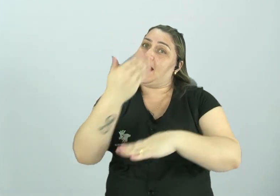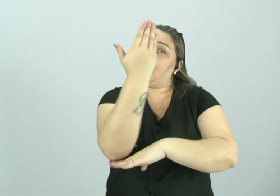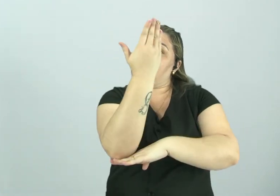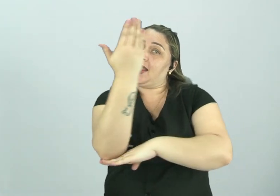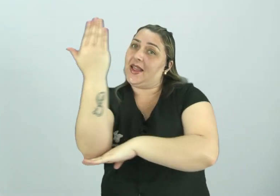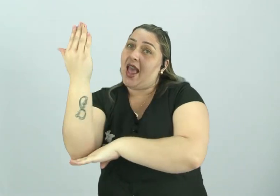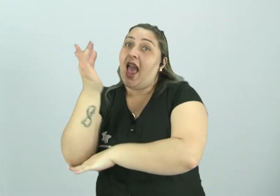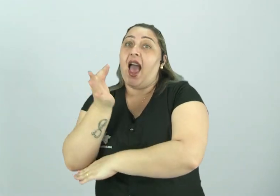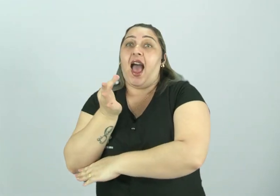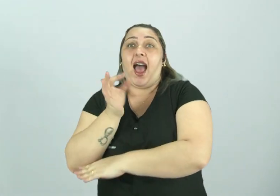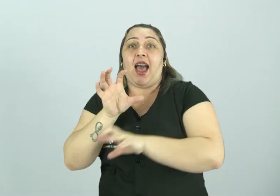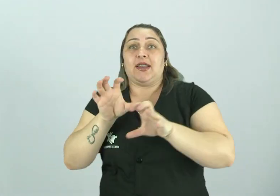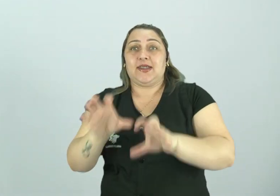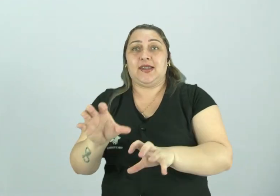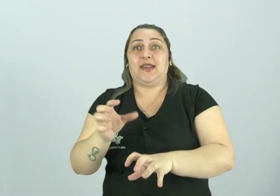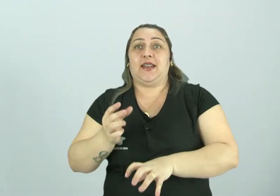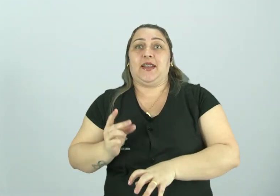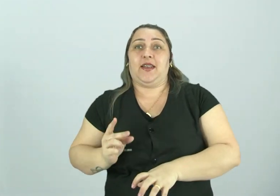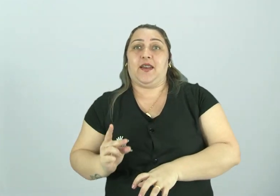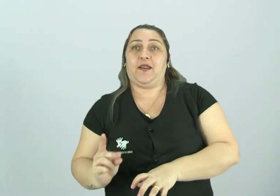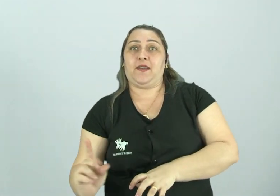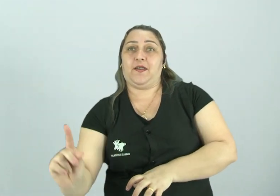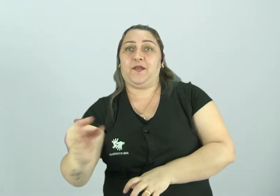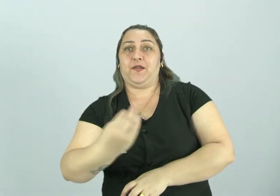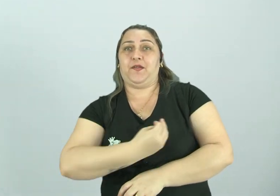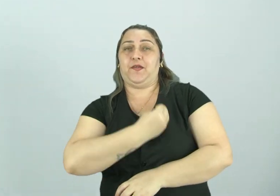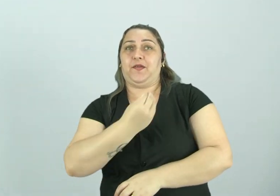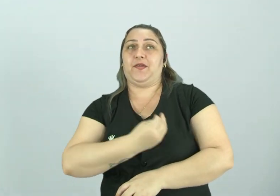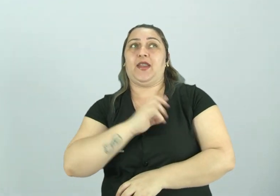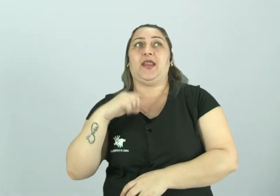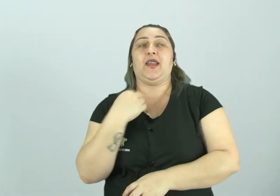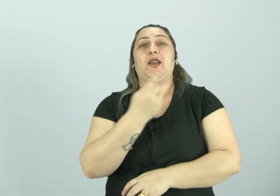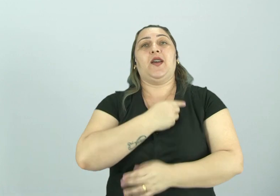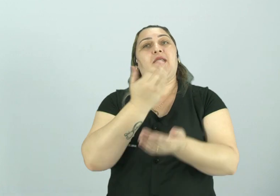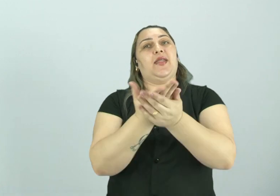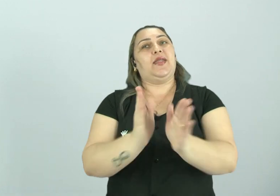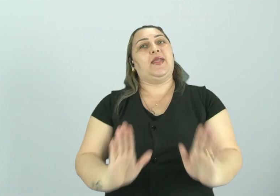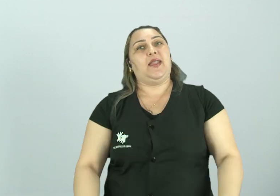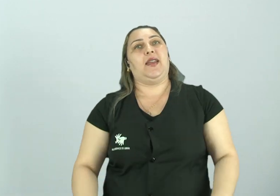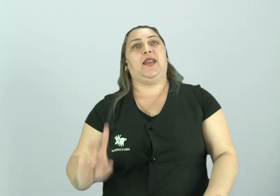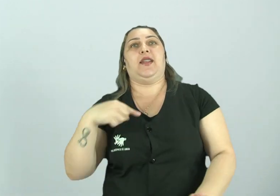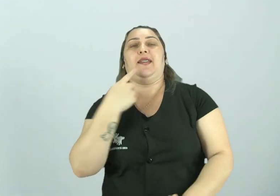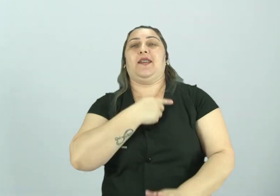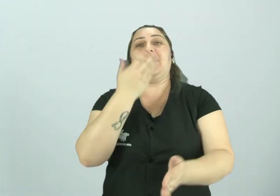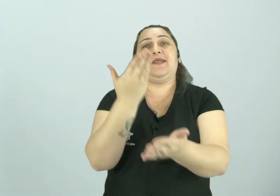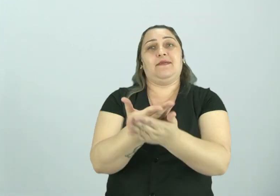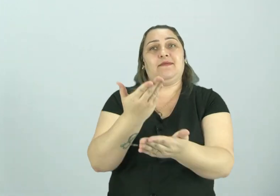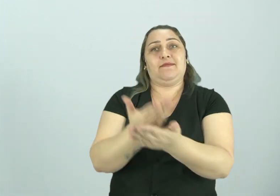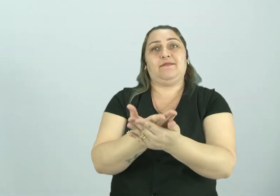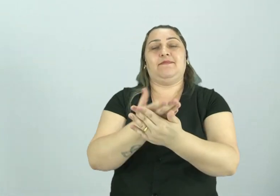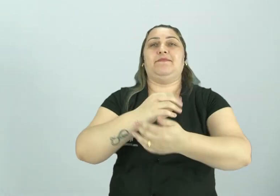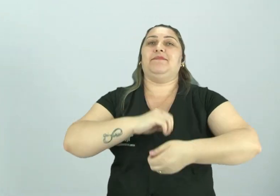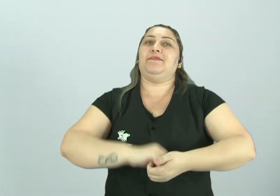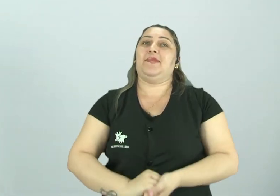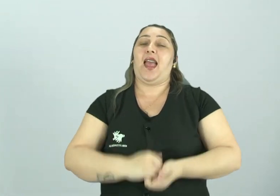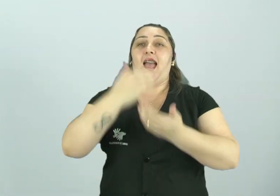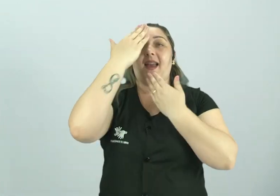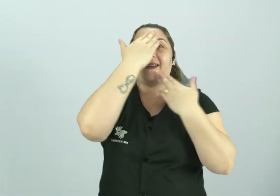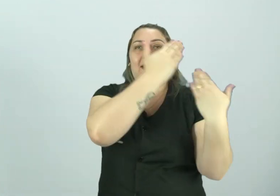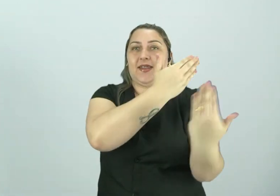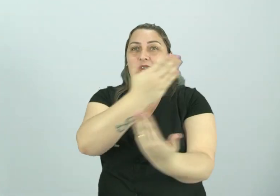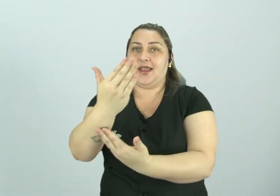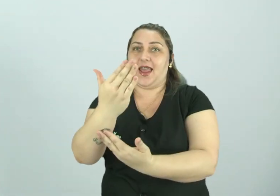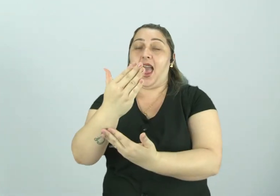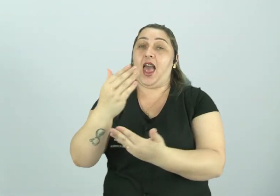porrete, assim irás longe. Com isso, a gente encerra nossa aula por aqui. Agradeço a todos